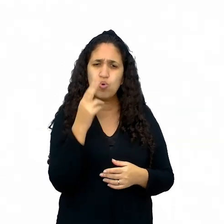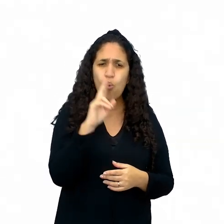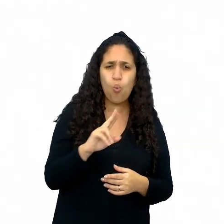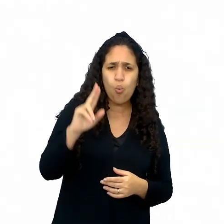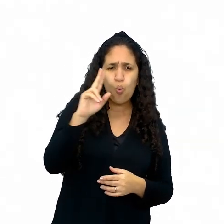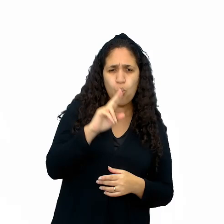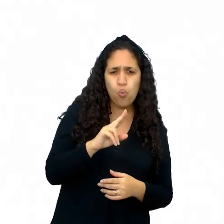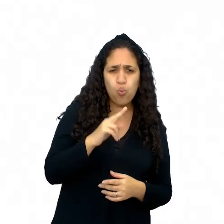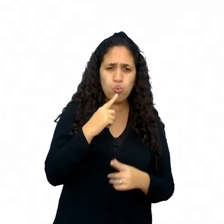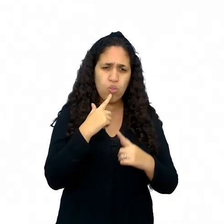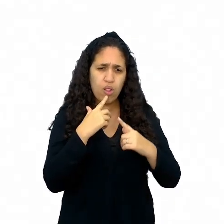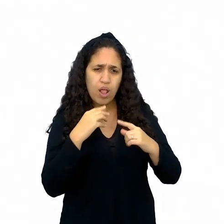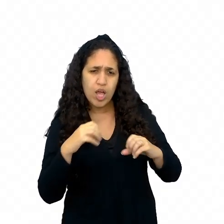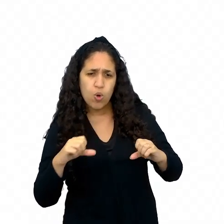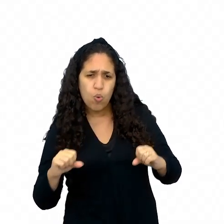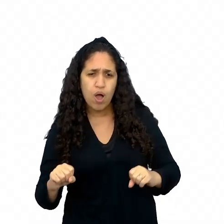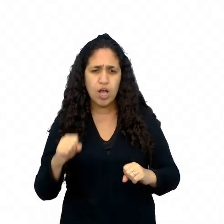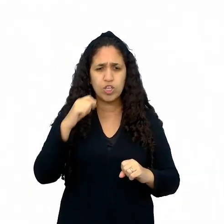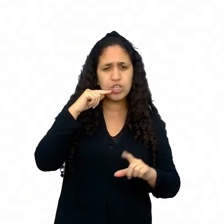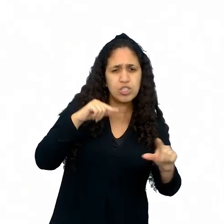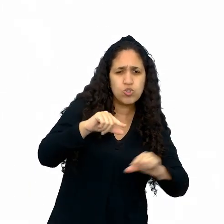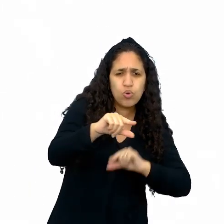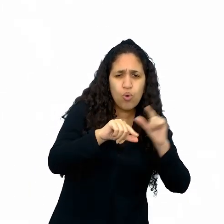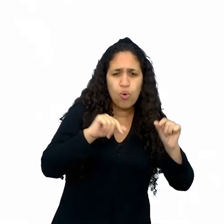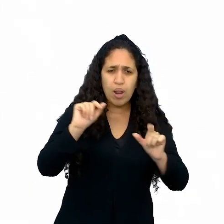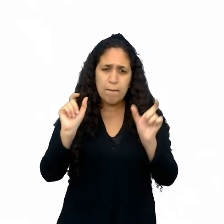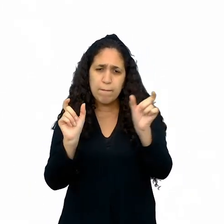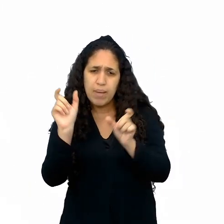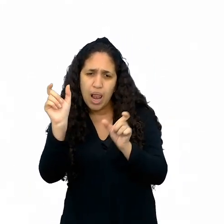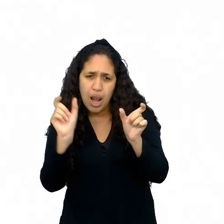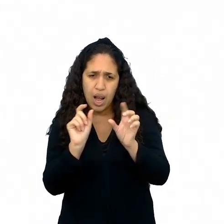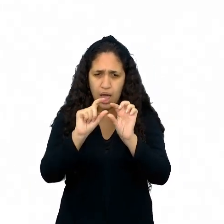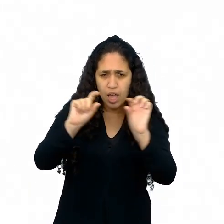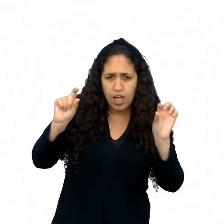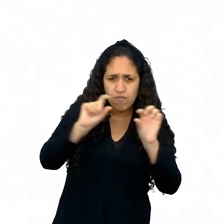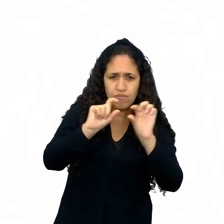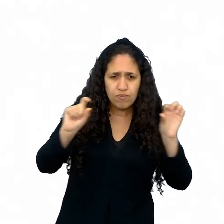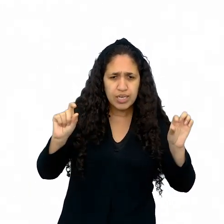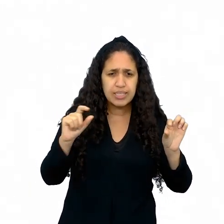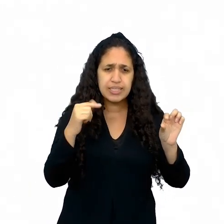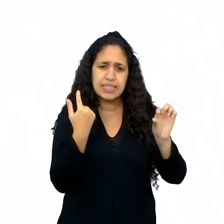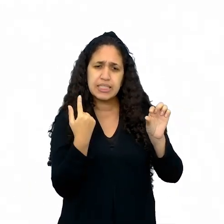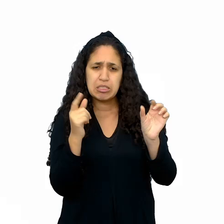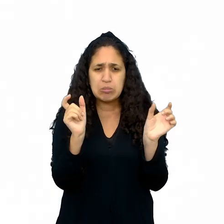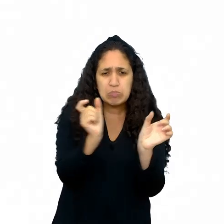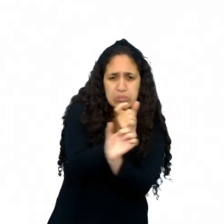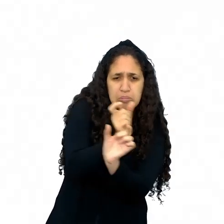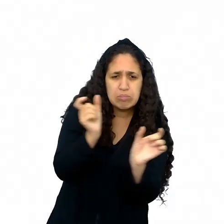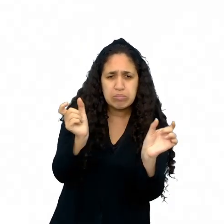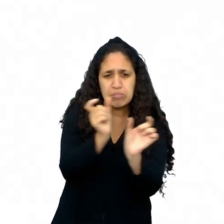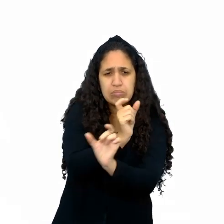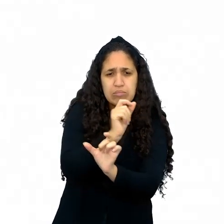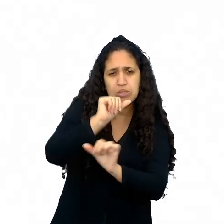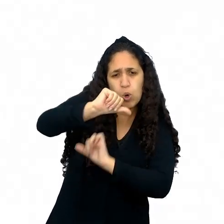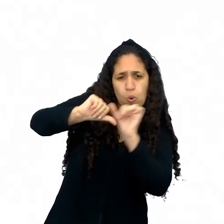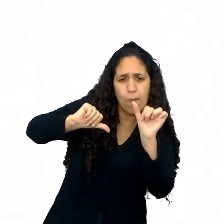da linguagem, da escolha de determinadas palavras ou expressões e da ordenação, combinação